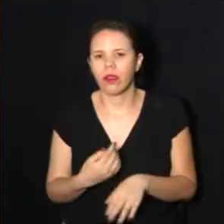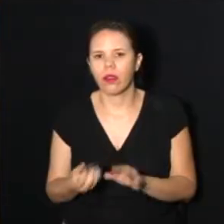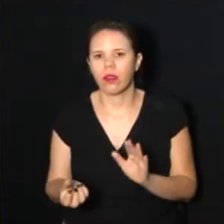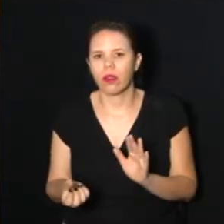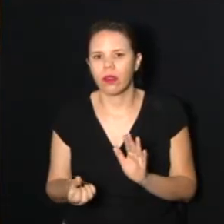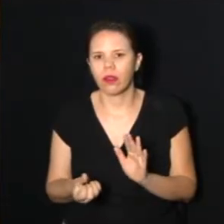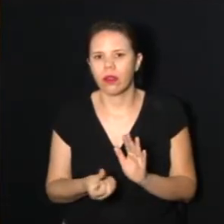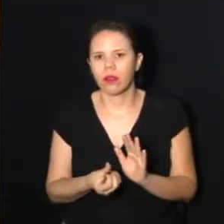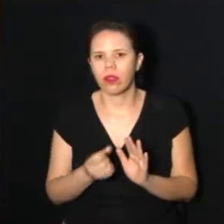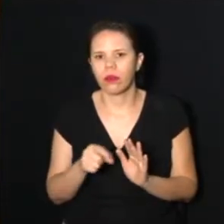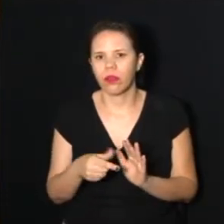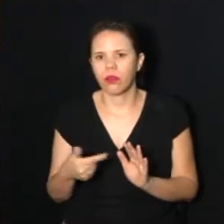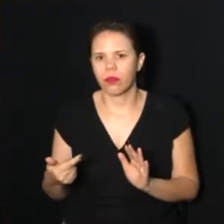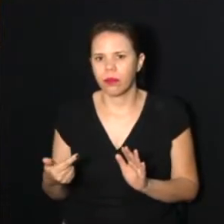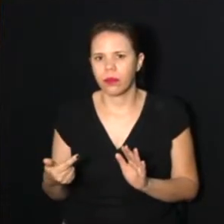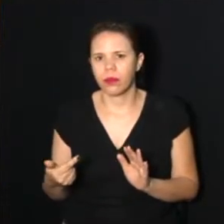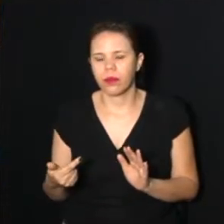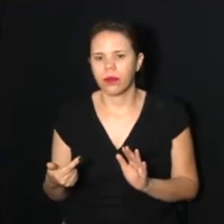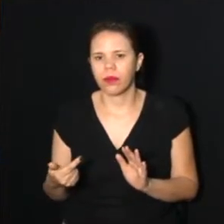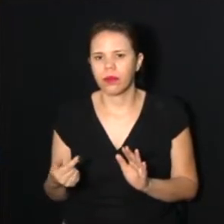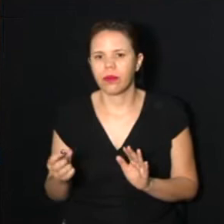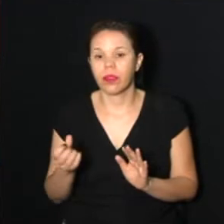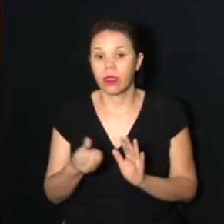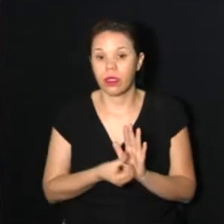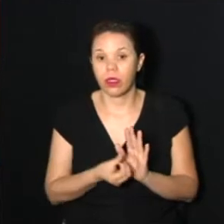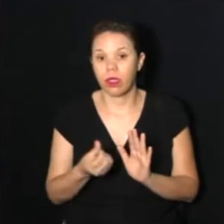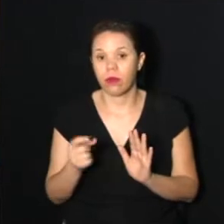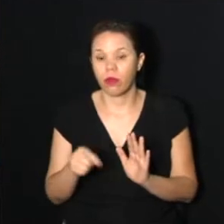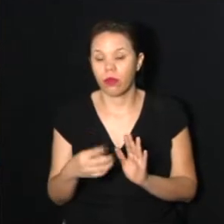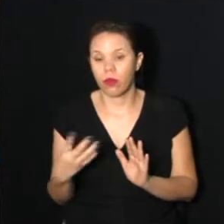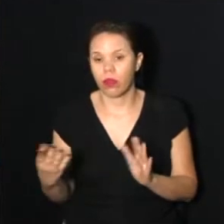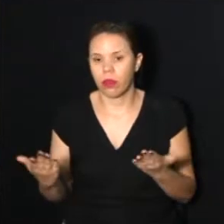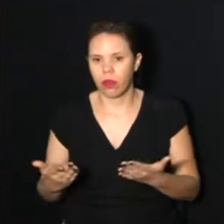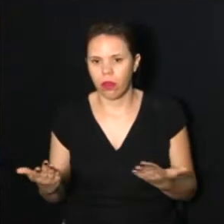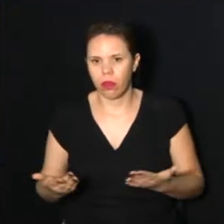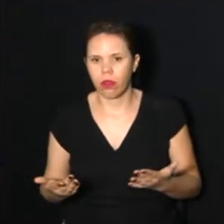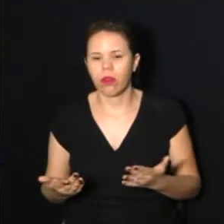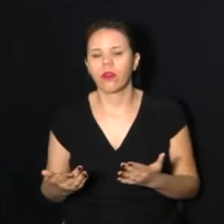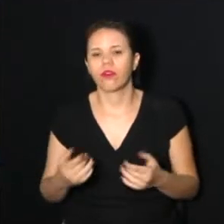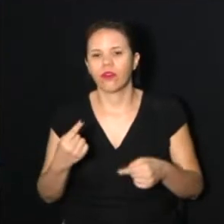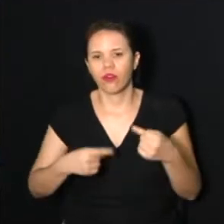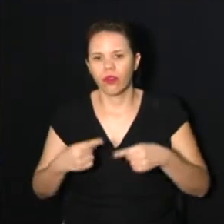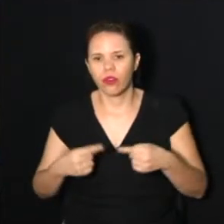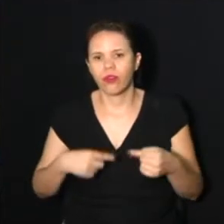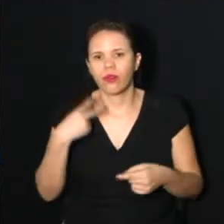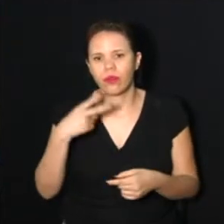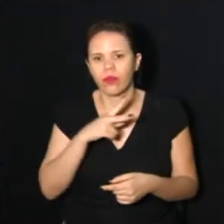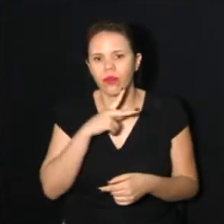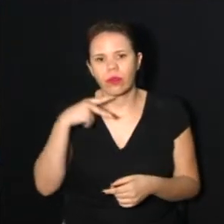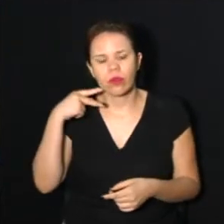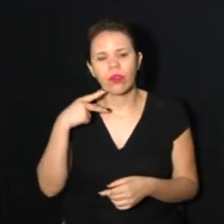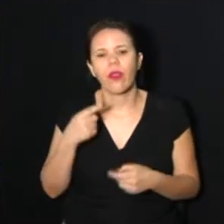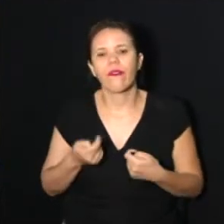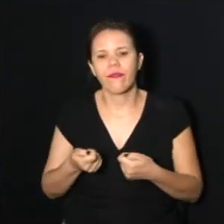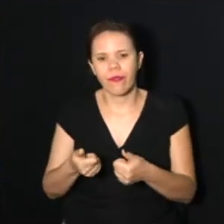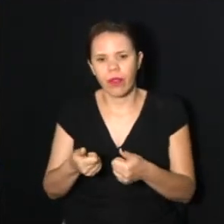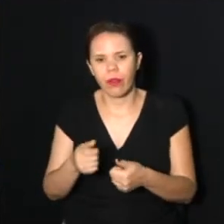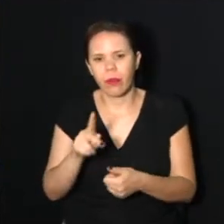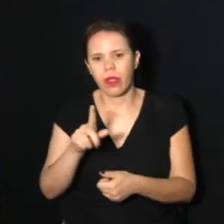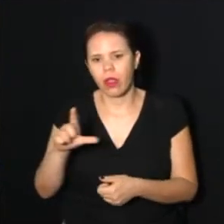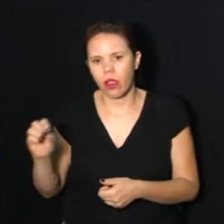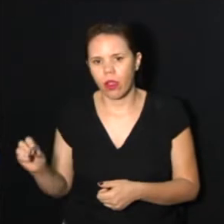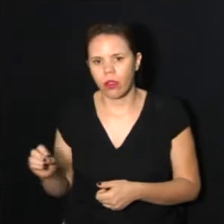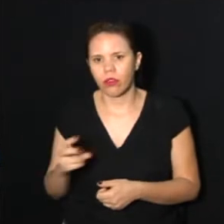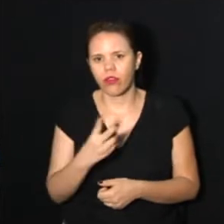Eu ainda era extenso. Item 6.4. Discussão e votação do parecer exalado pelo senhor Pirmínio Monteiro, favorável ao PLO 260/2019,